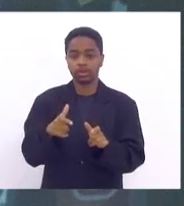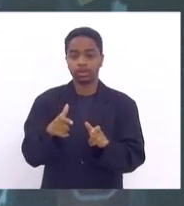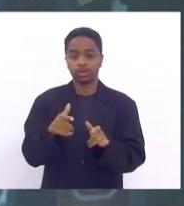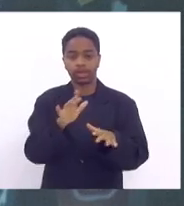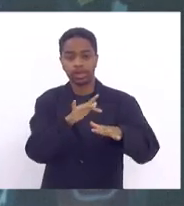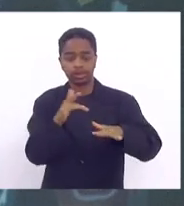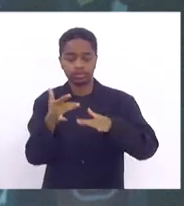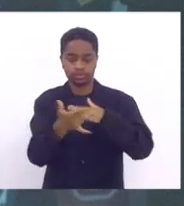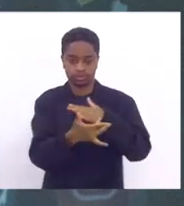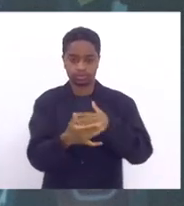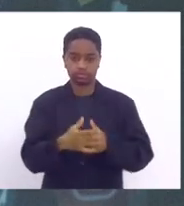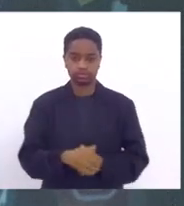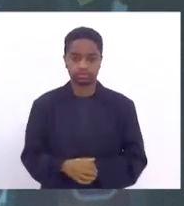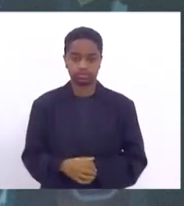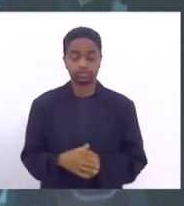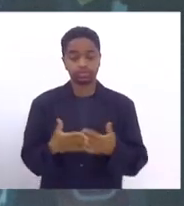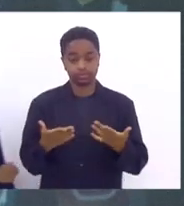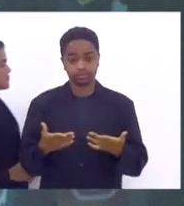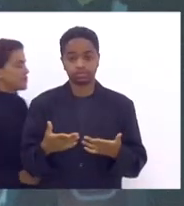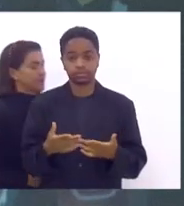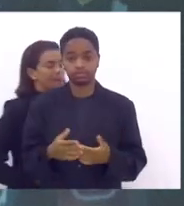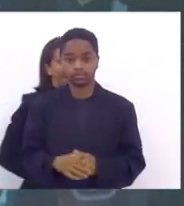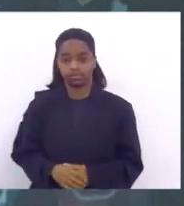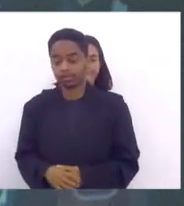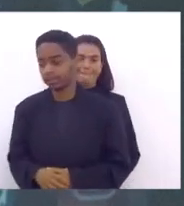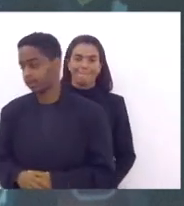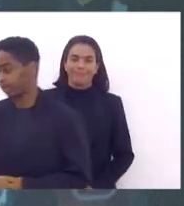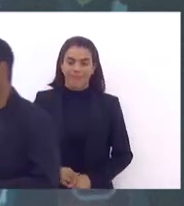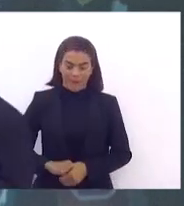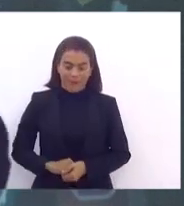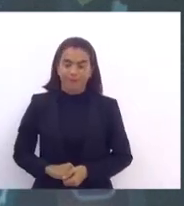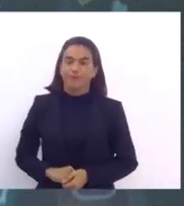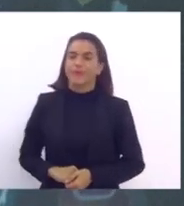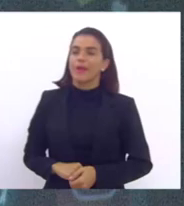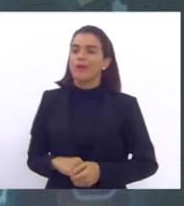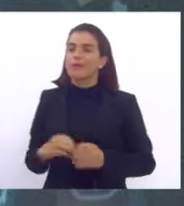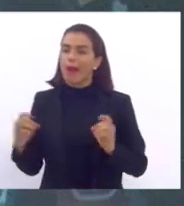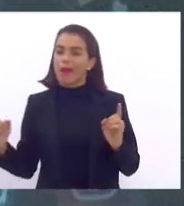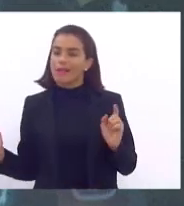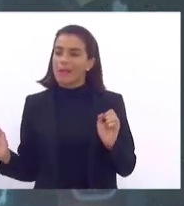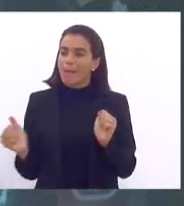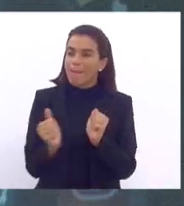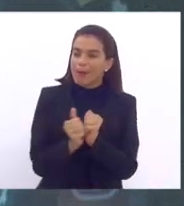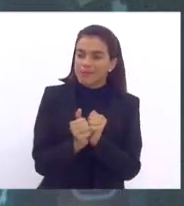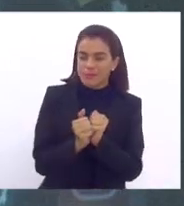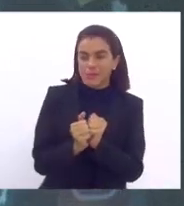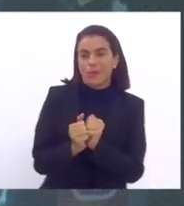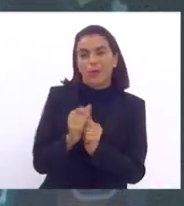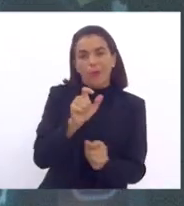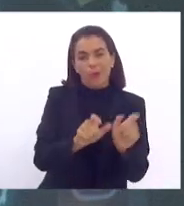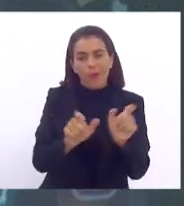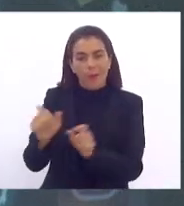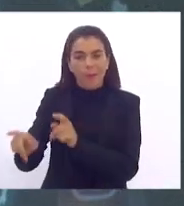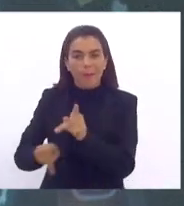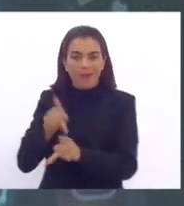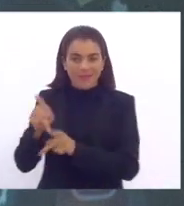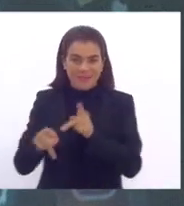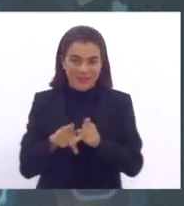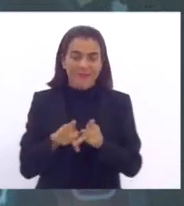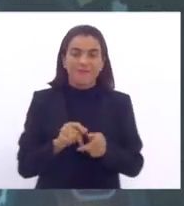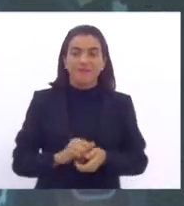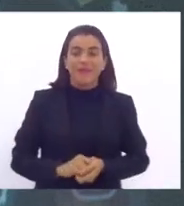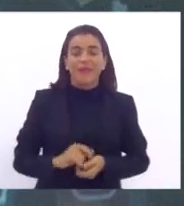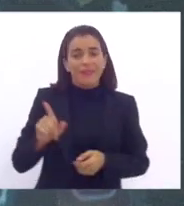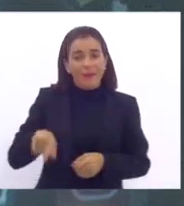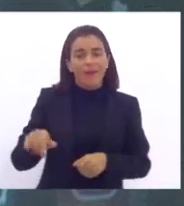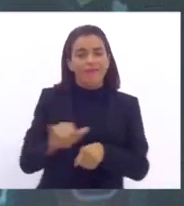sociais né isso tem promovido uma grande aproximação do parlamentar com o seu eleitorado né então se coloca como uma